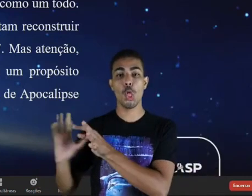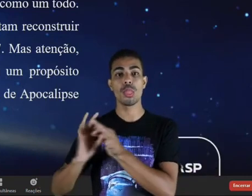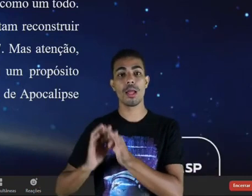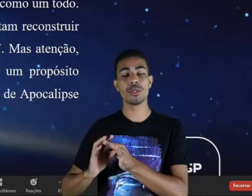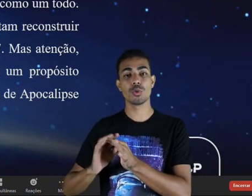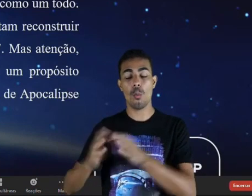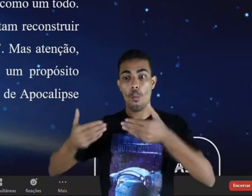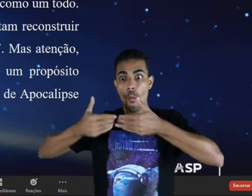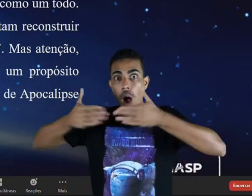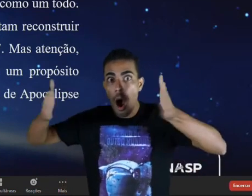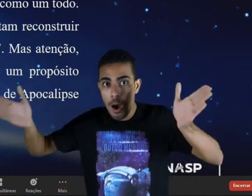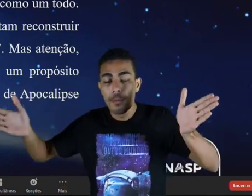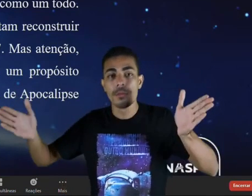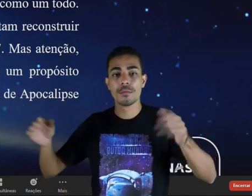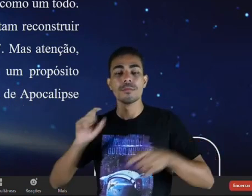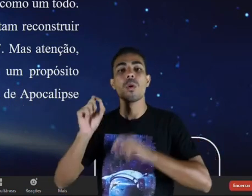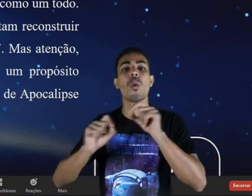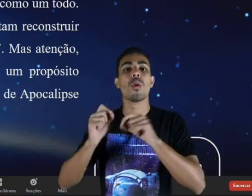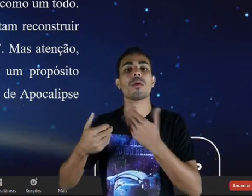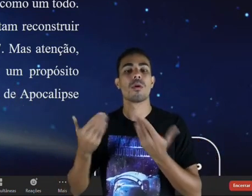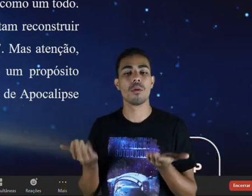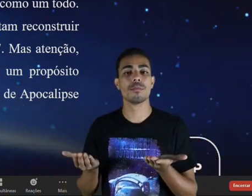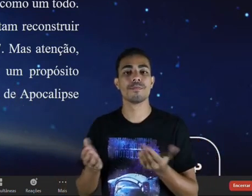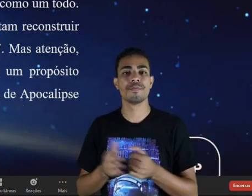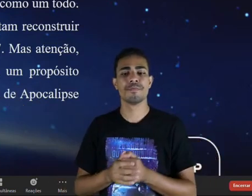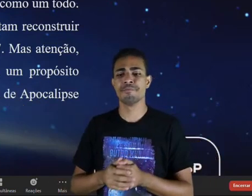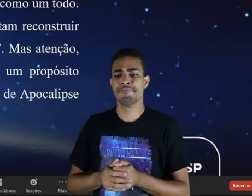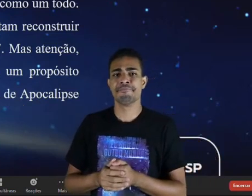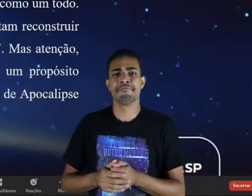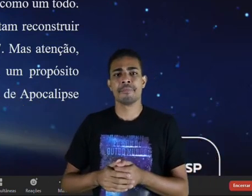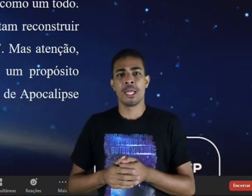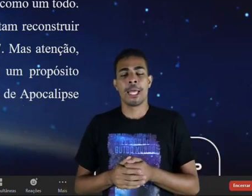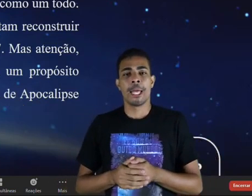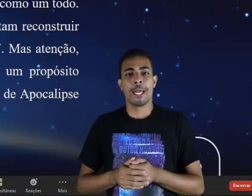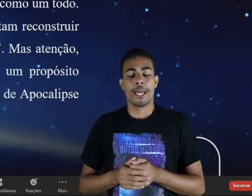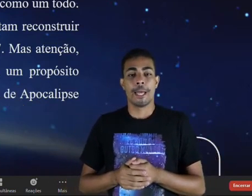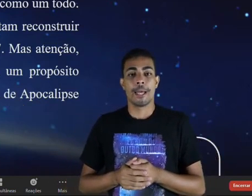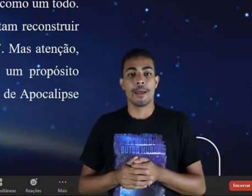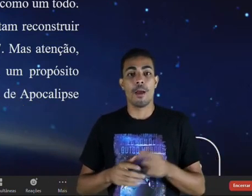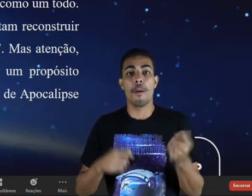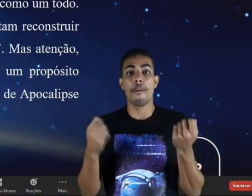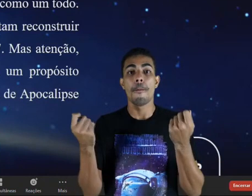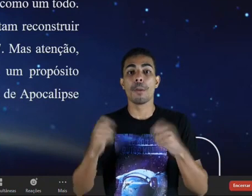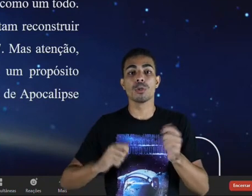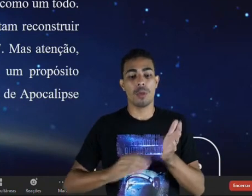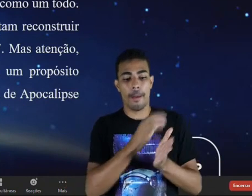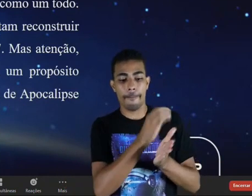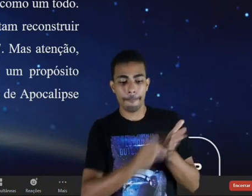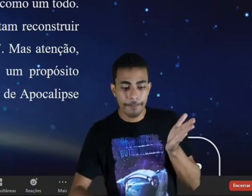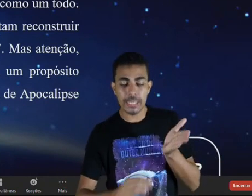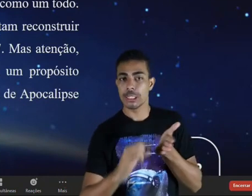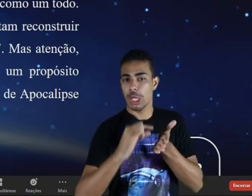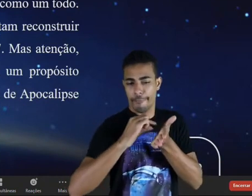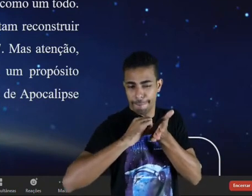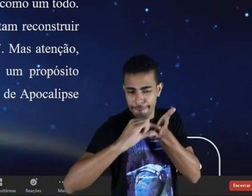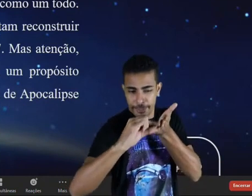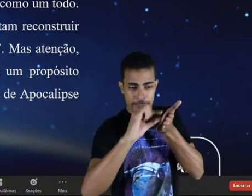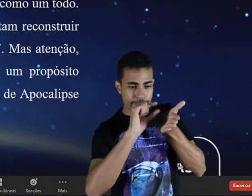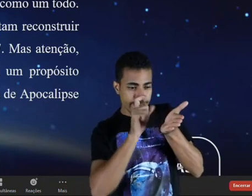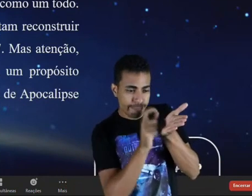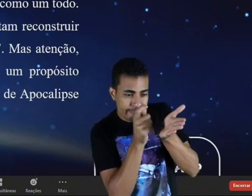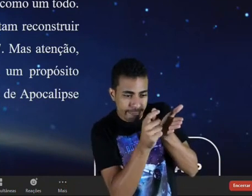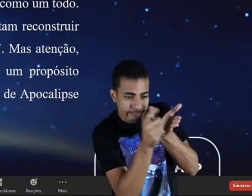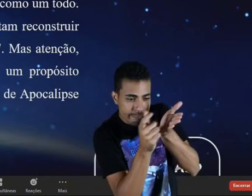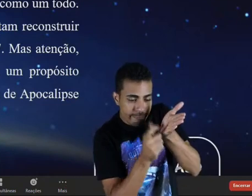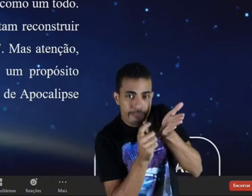amplo? O contexto imediato é em que capítulo, setor, parágrafo, perícope aquele texto